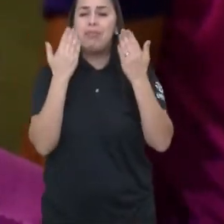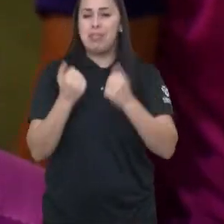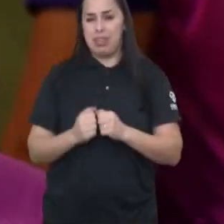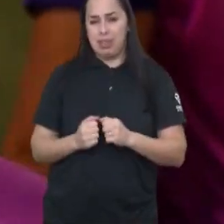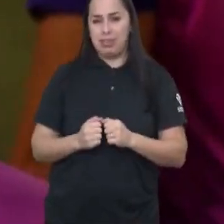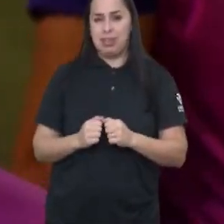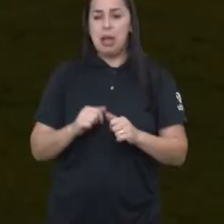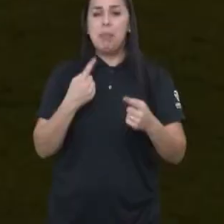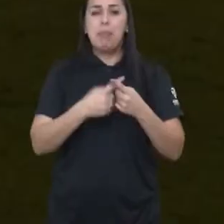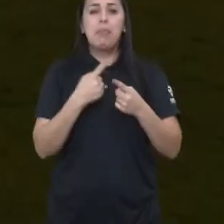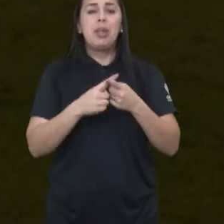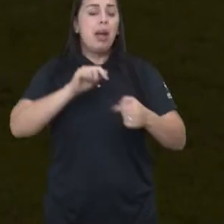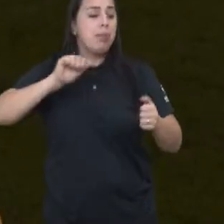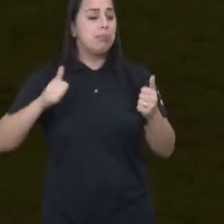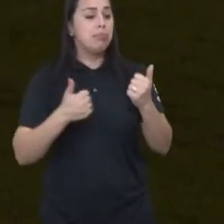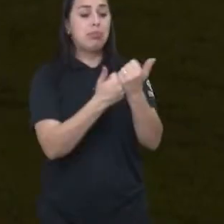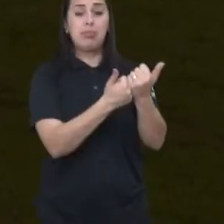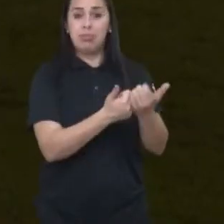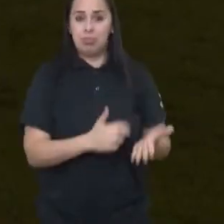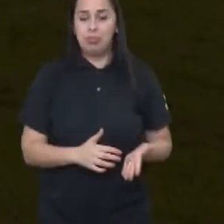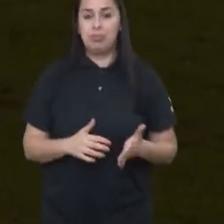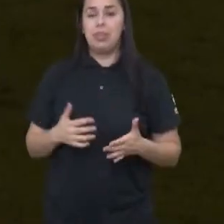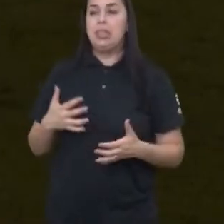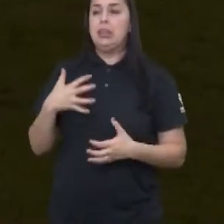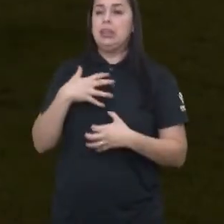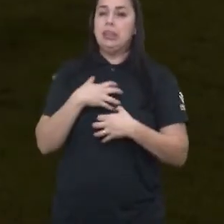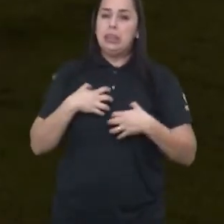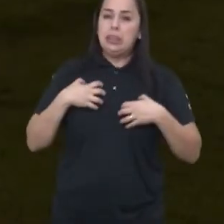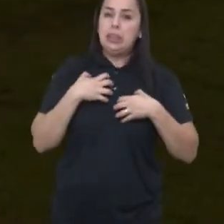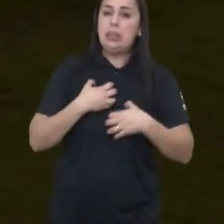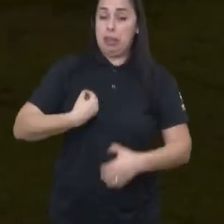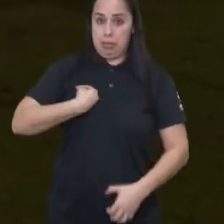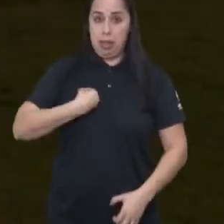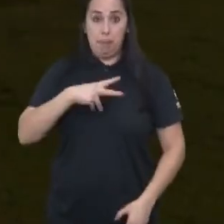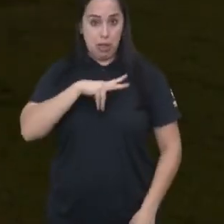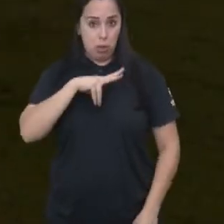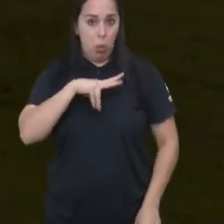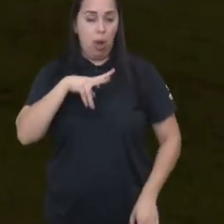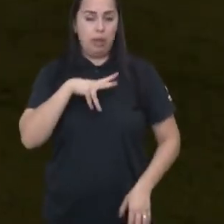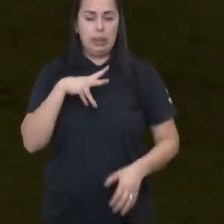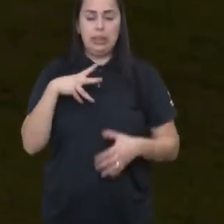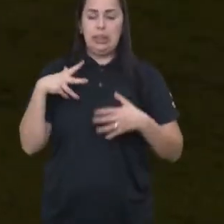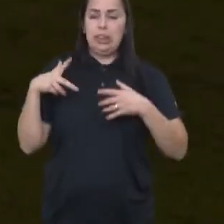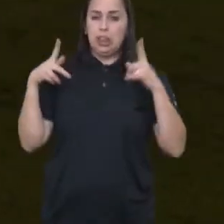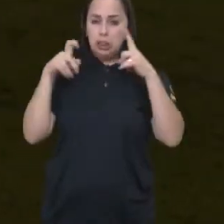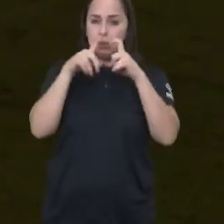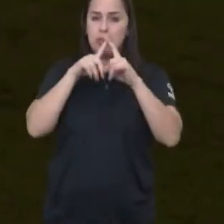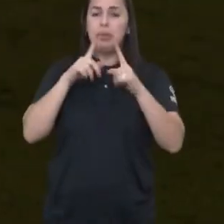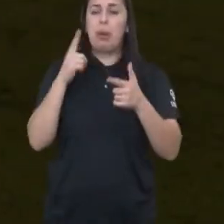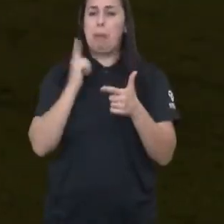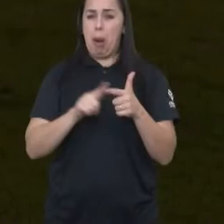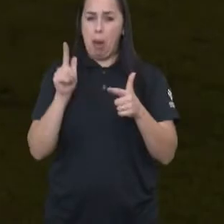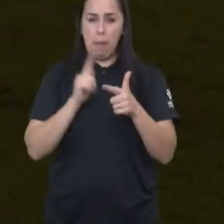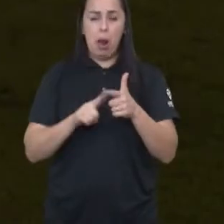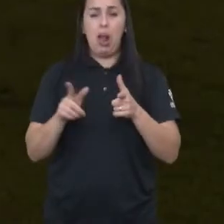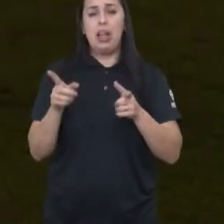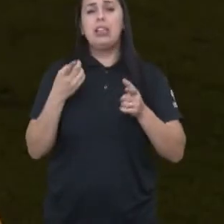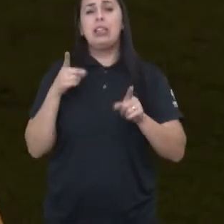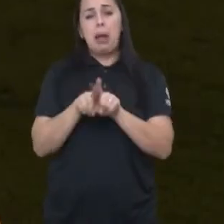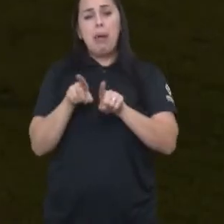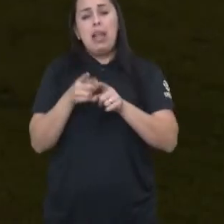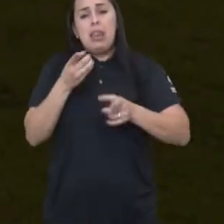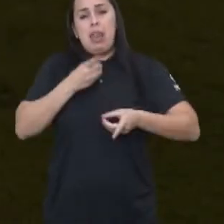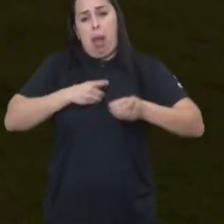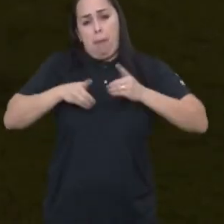precisou de apoio passei por um momento delicado pessoalmente Tive problemas de depressão